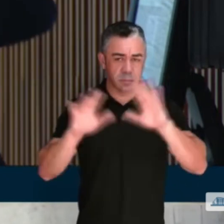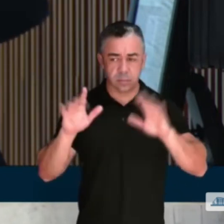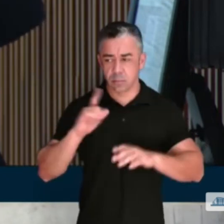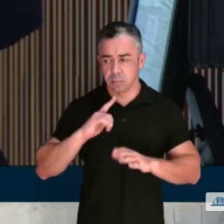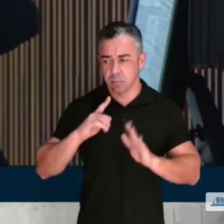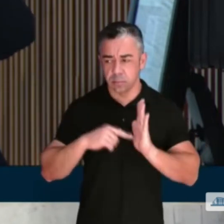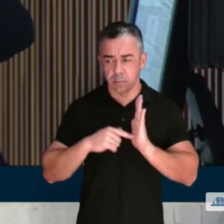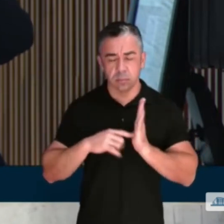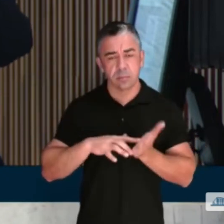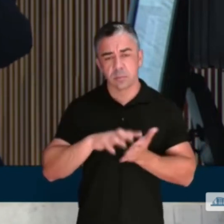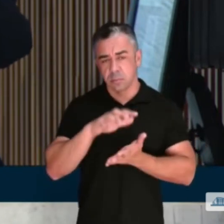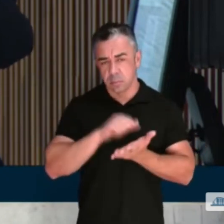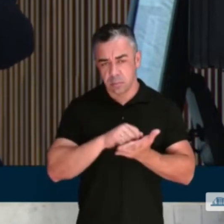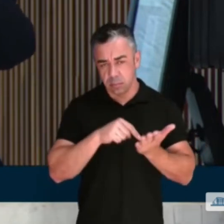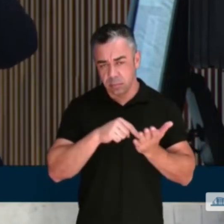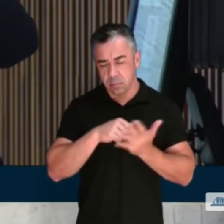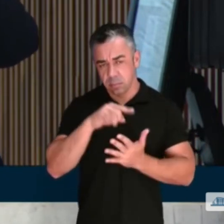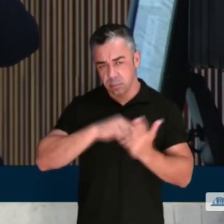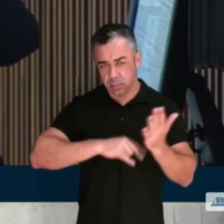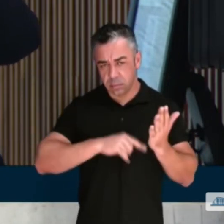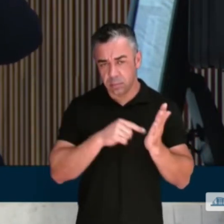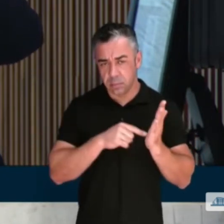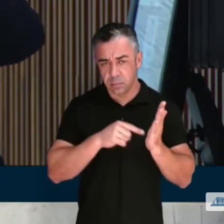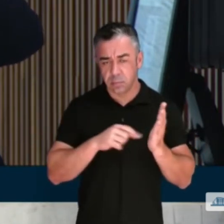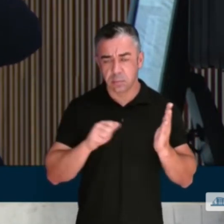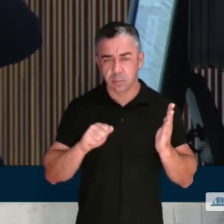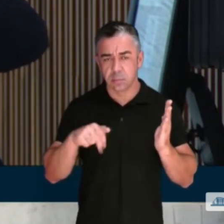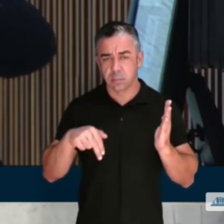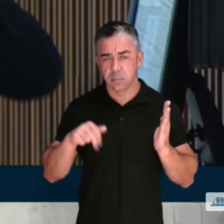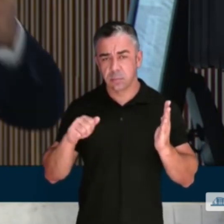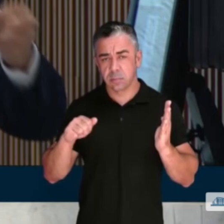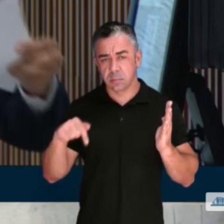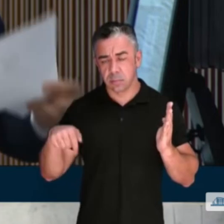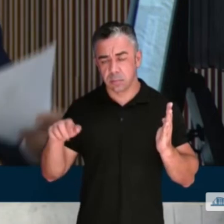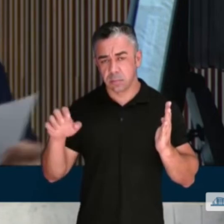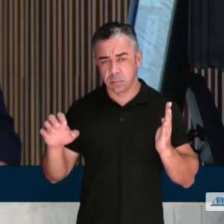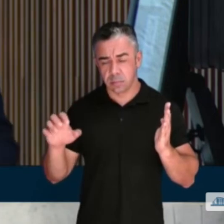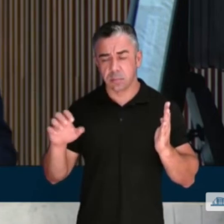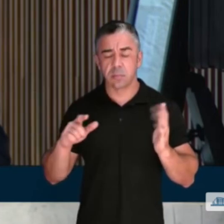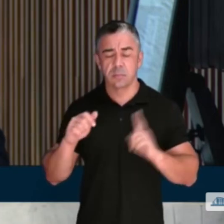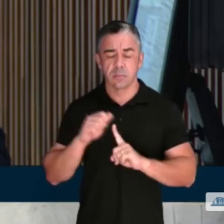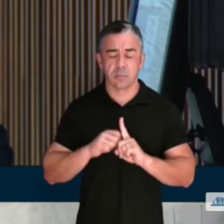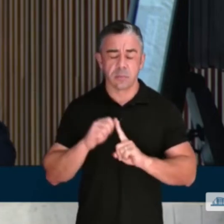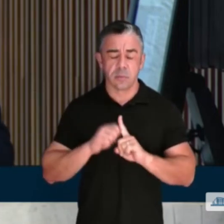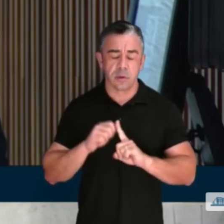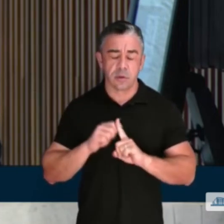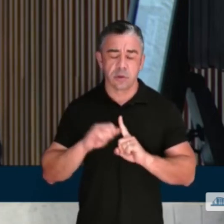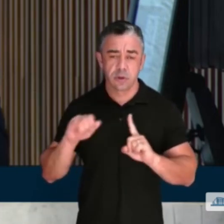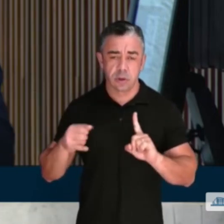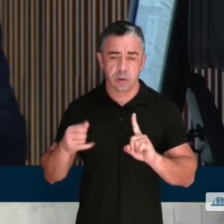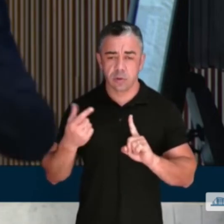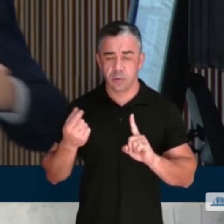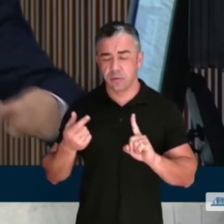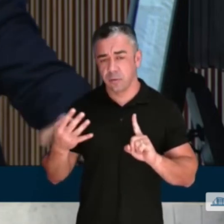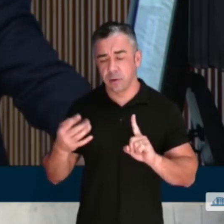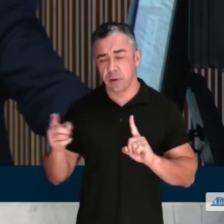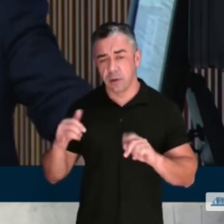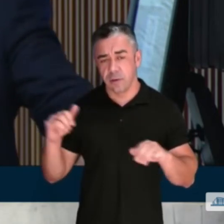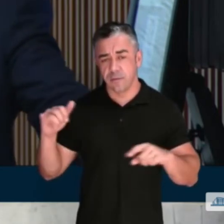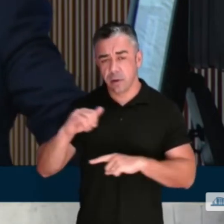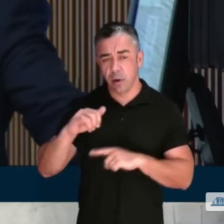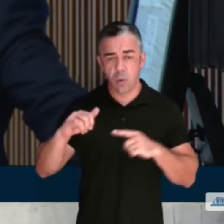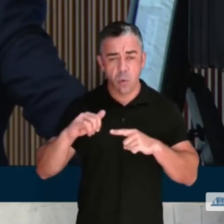Aqui está o registro da mesma, junto à ANAC, feito em janeiro de 2024. Essa aeronave